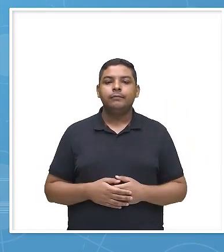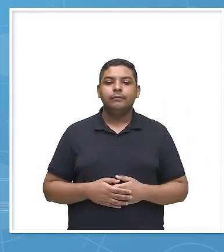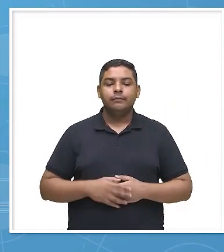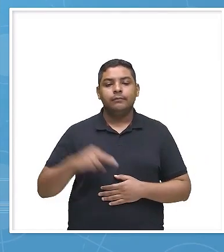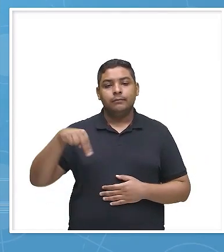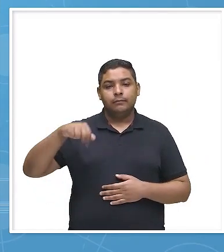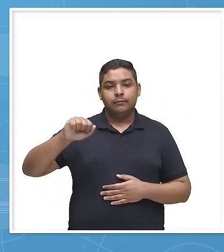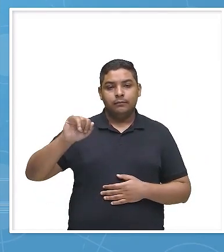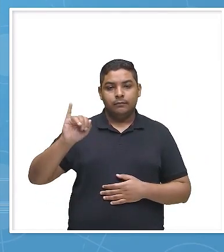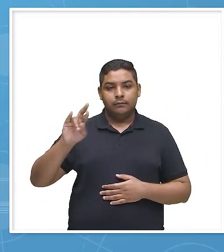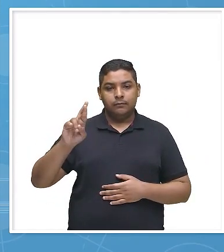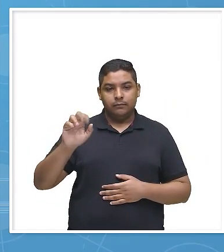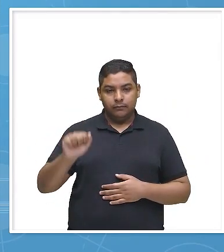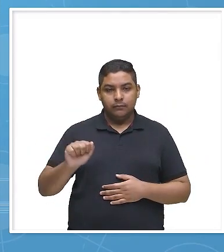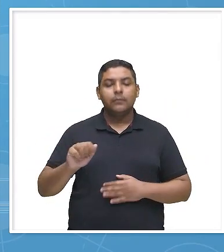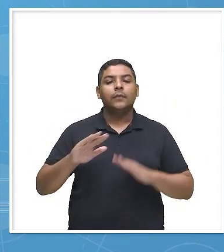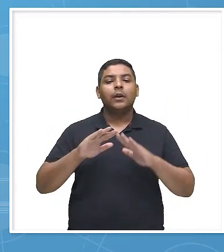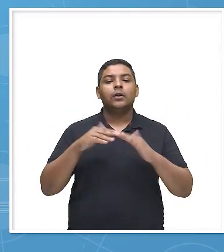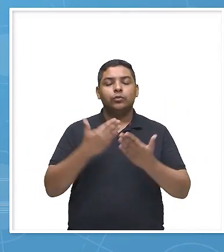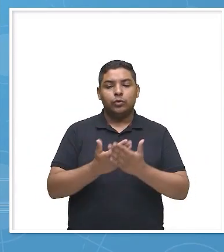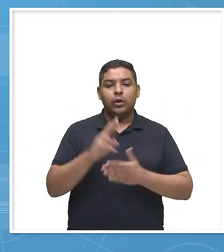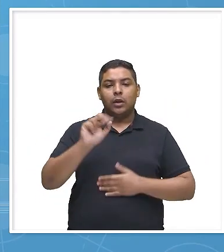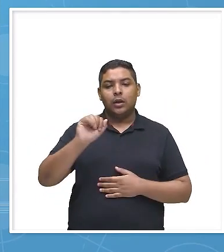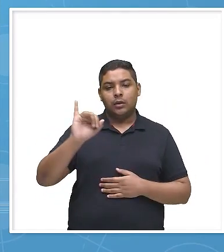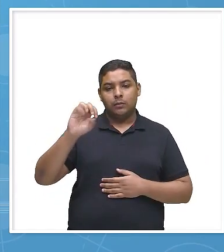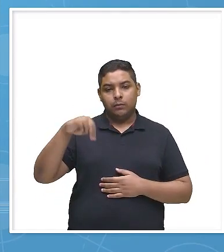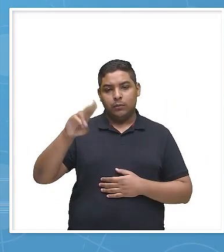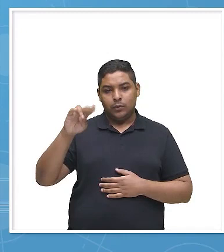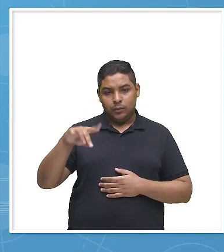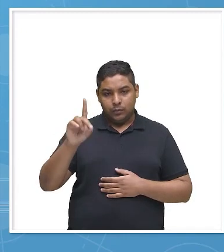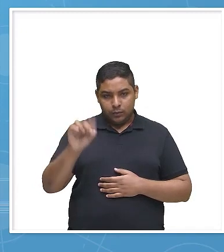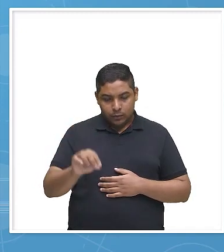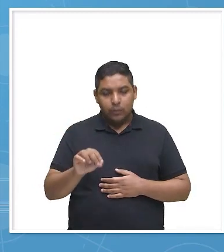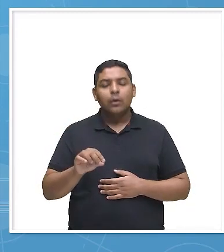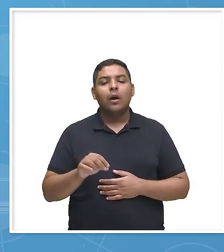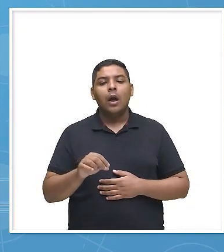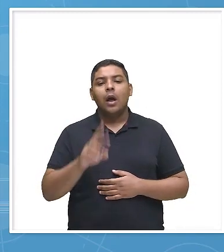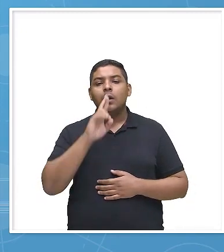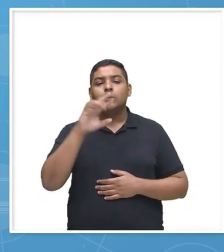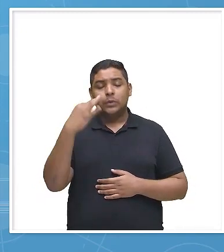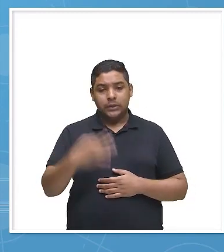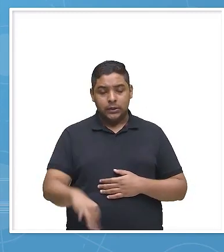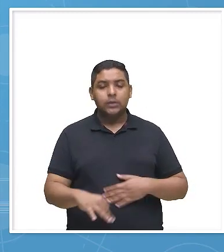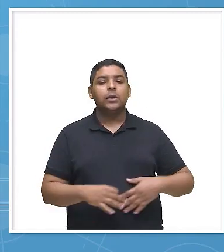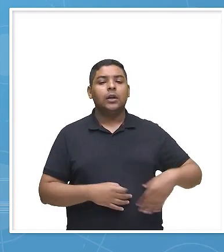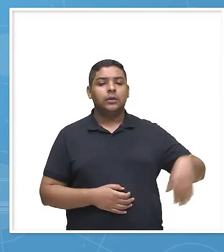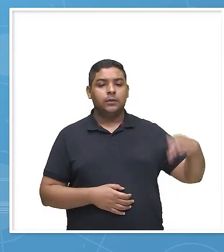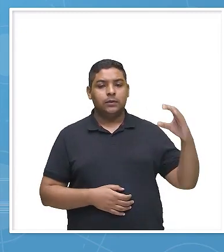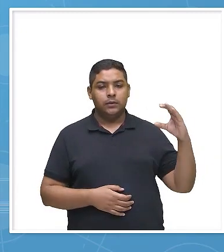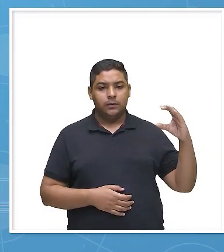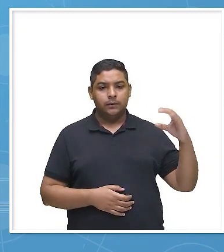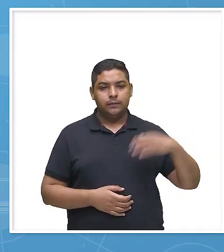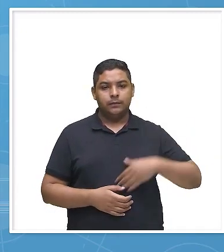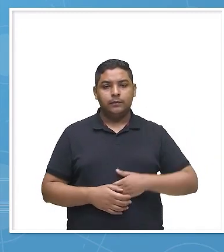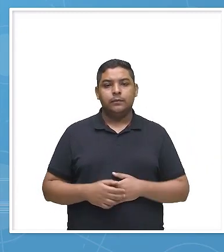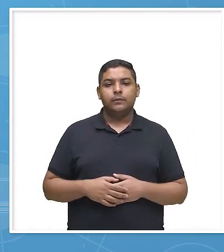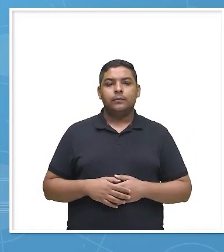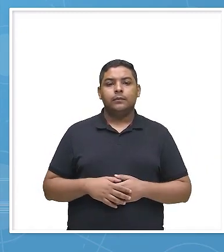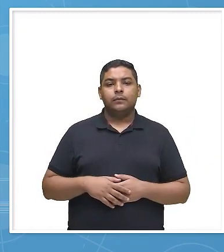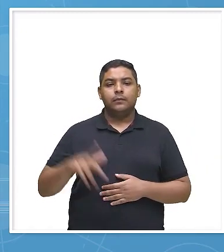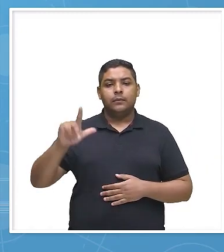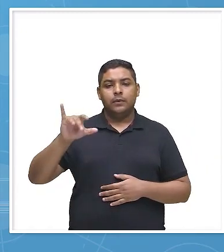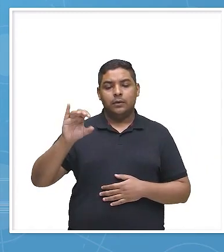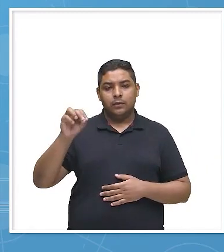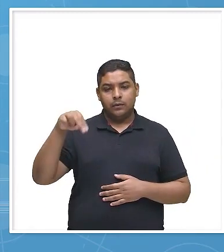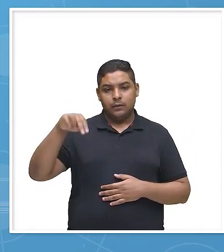Naira, da Escola Raimundo Teodoro, enviou para a gente que a resposta correta é a letra C. O Lionel Messi, mais uma vez